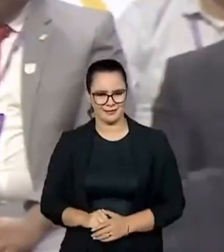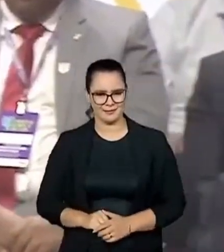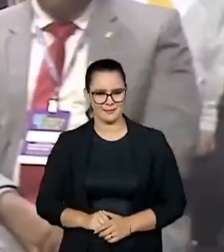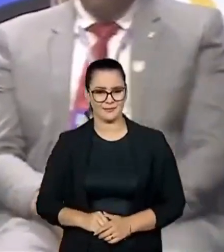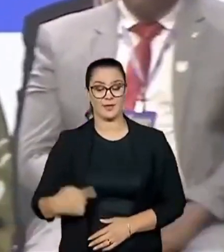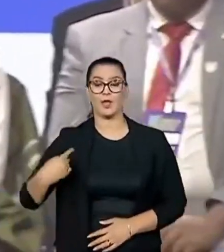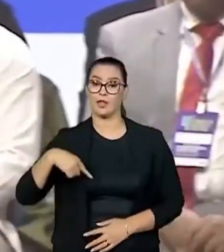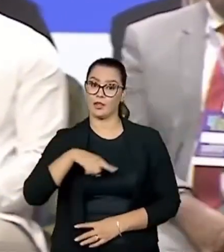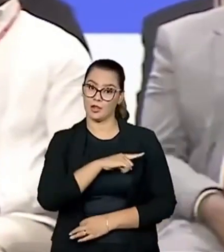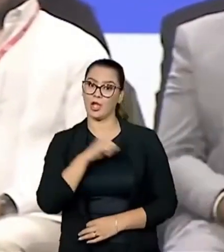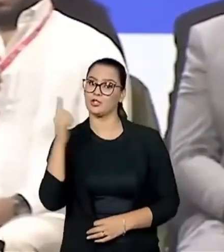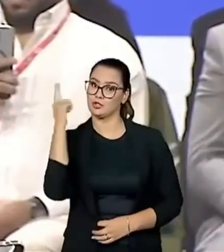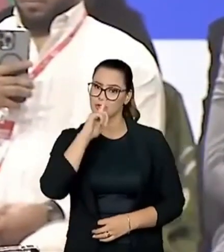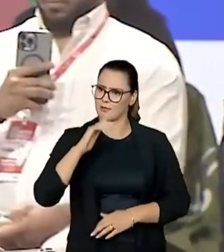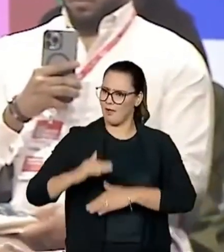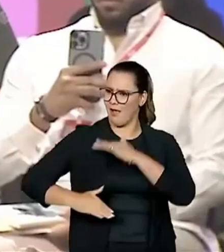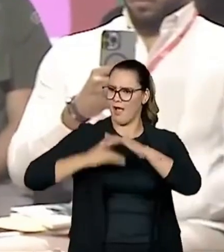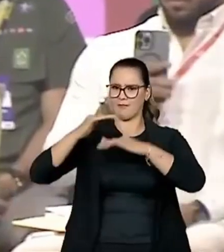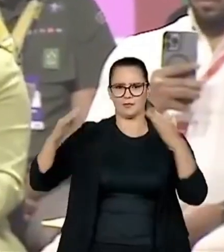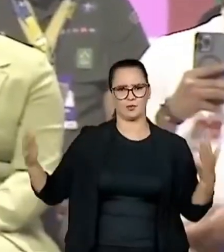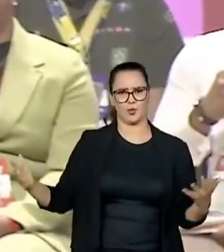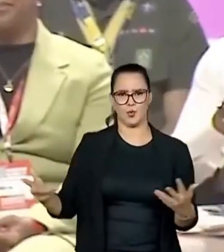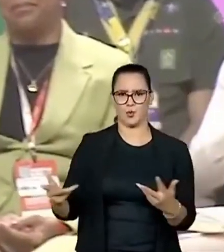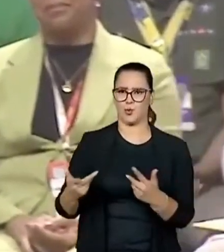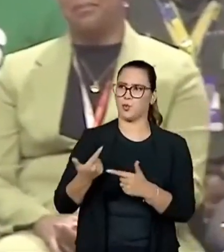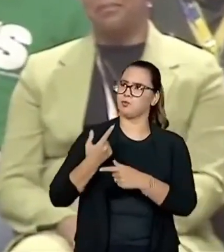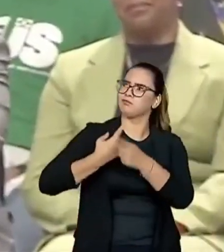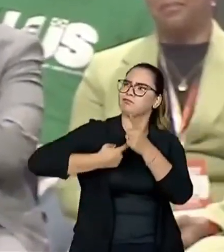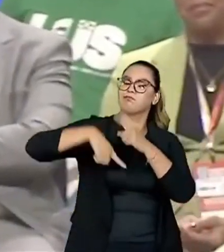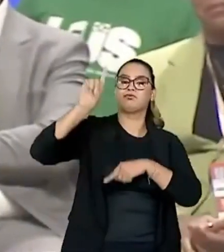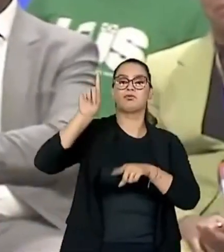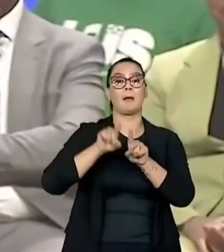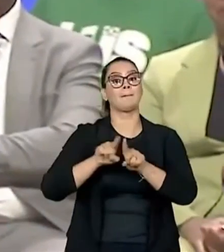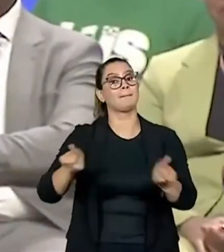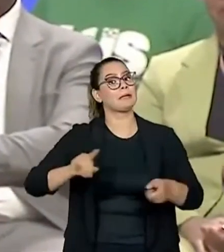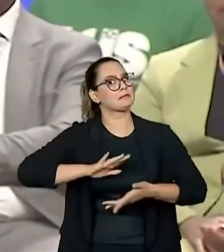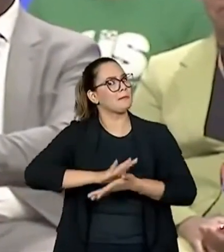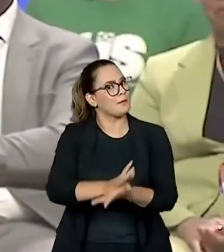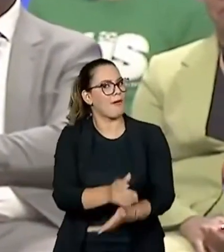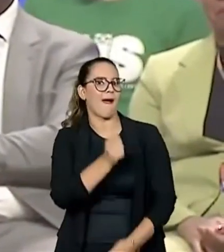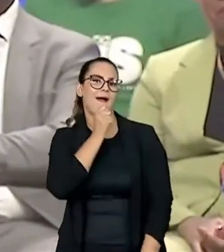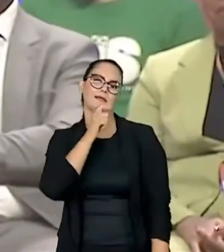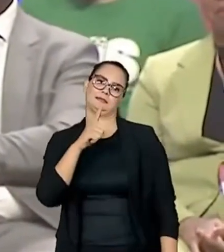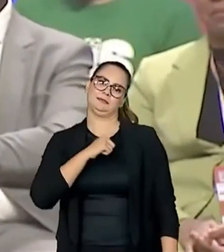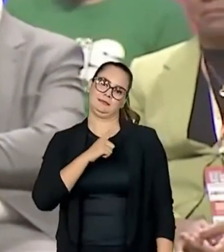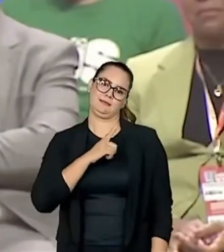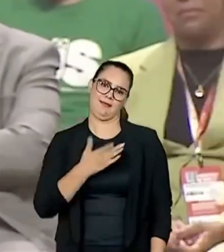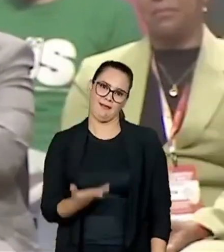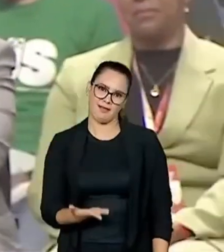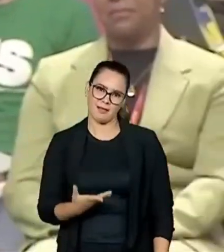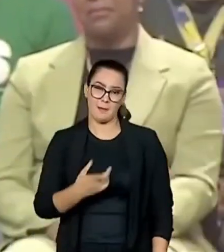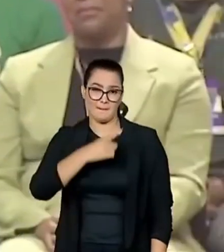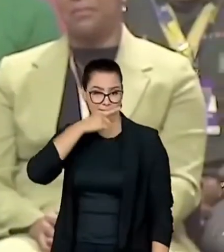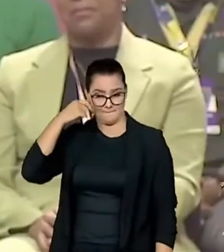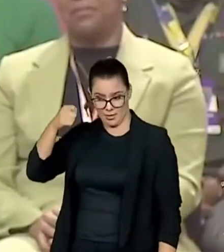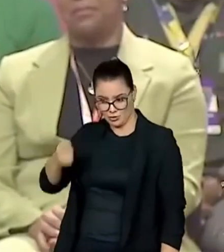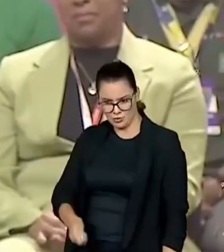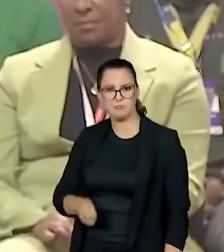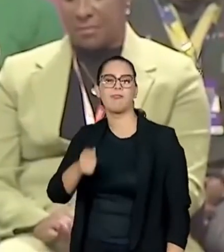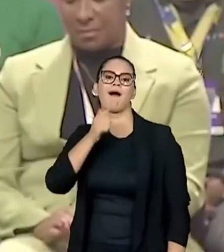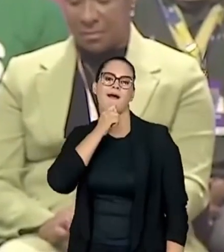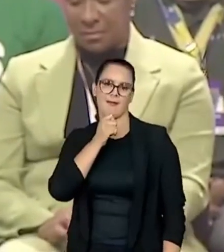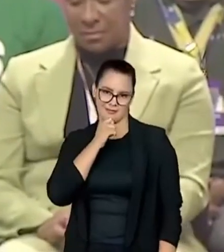Nós já conseguimos avanços extraordinários, mas o preconceito ainda existe, o machismo ainda